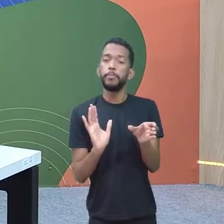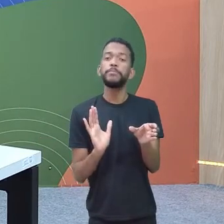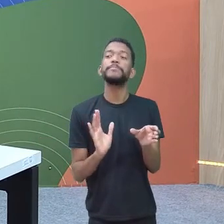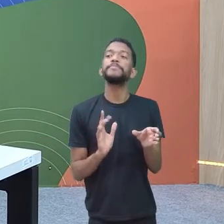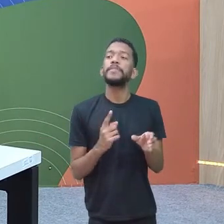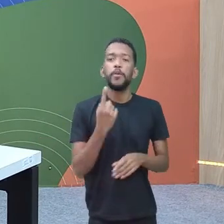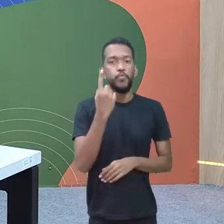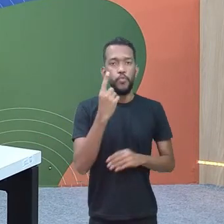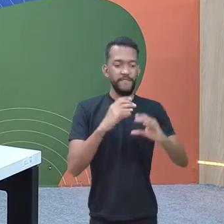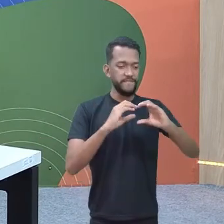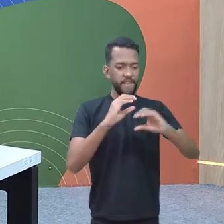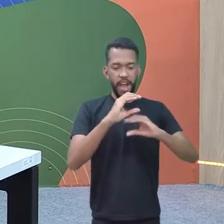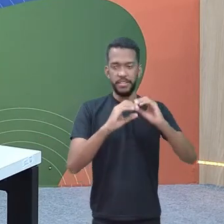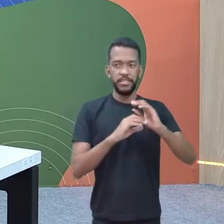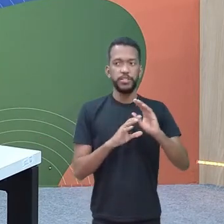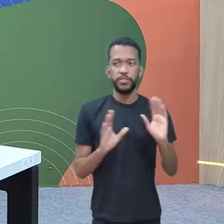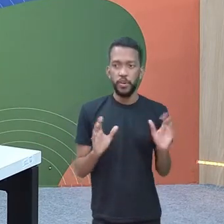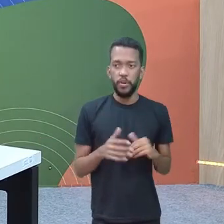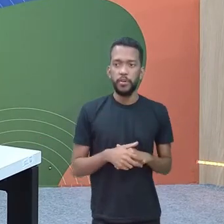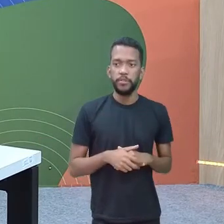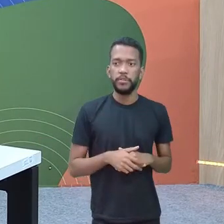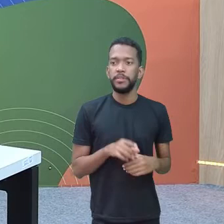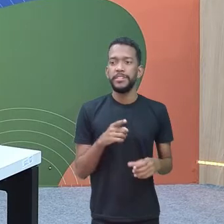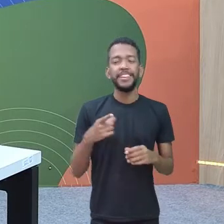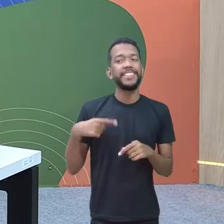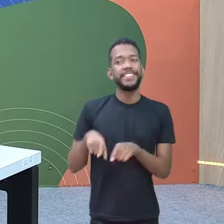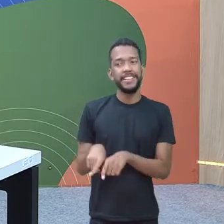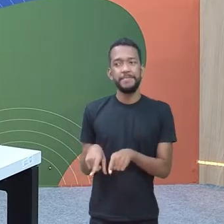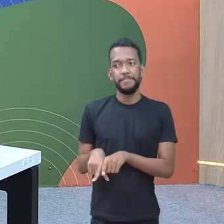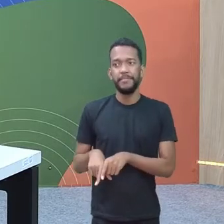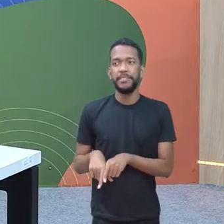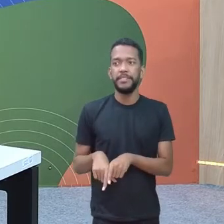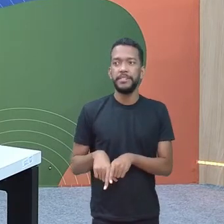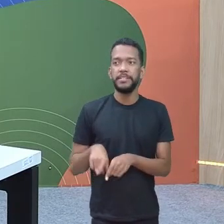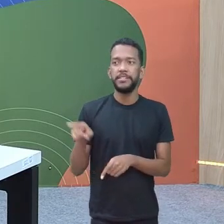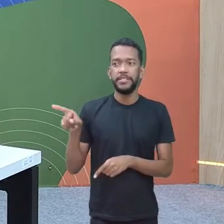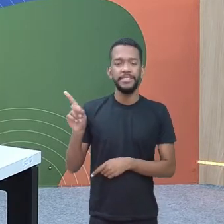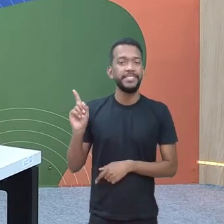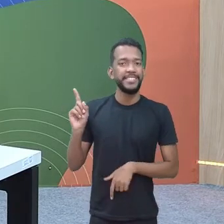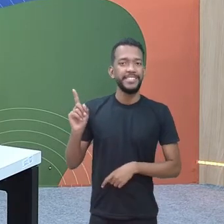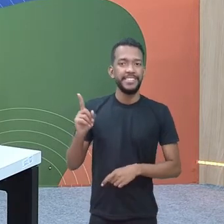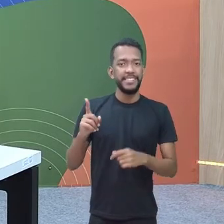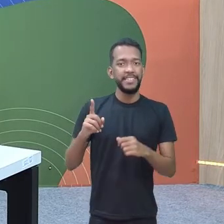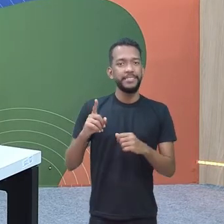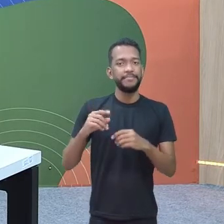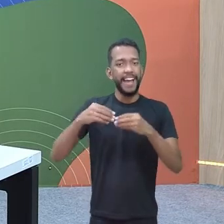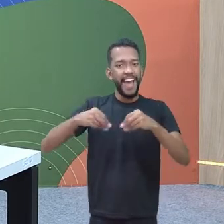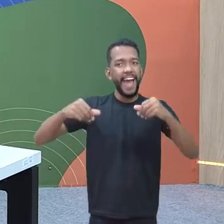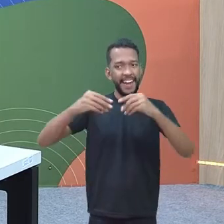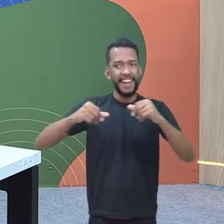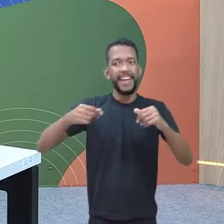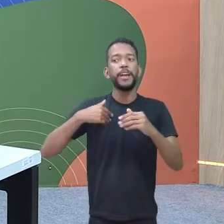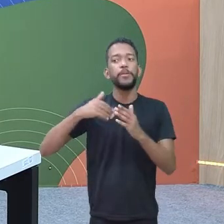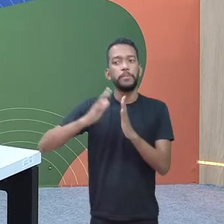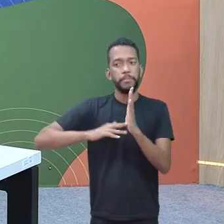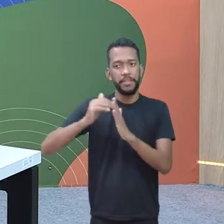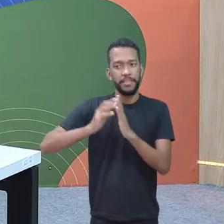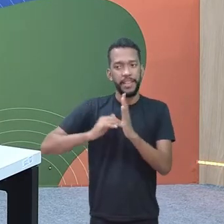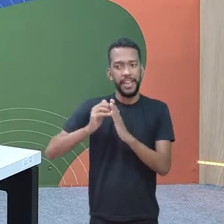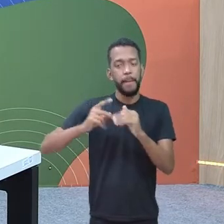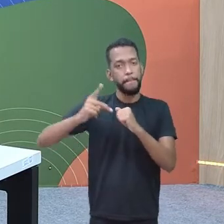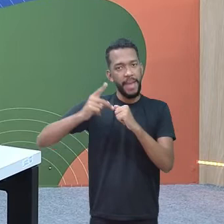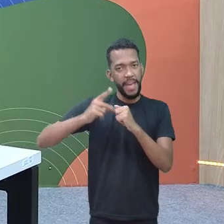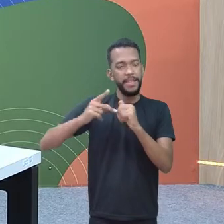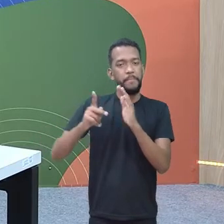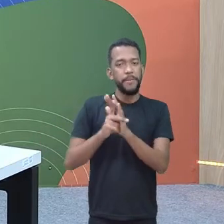tem só uma fase, não é, professora? Essa areia que eu pintei com anilina verde também é uma